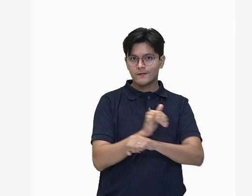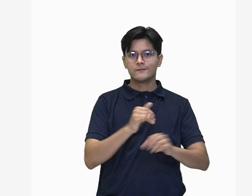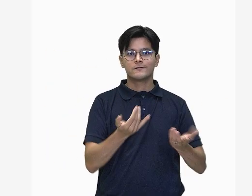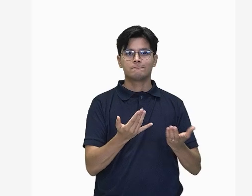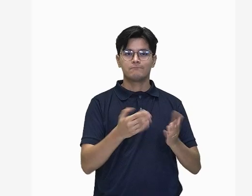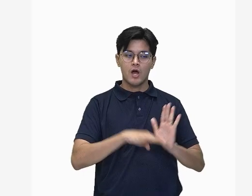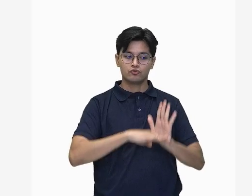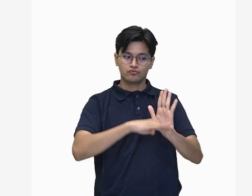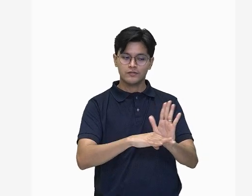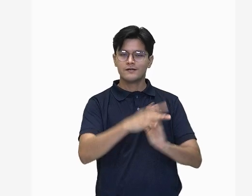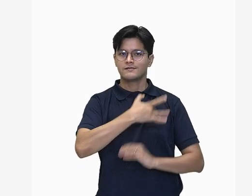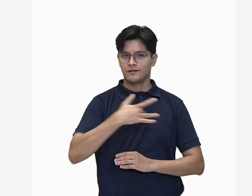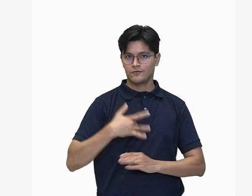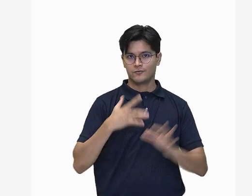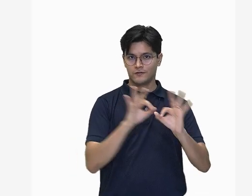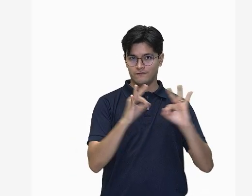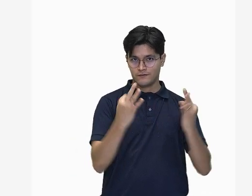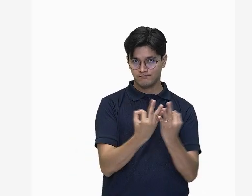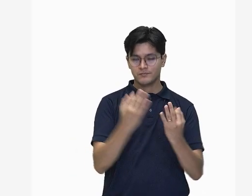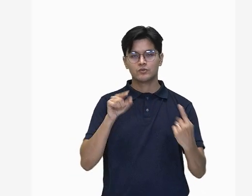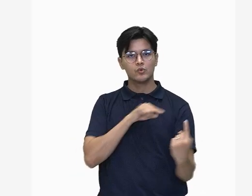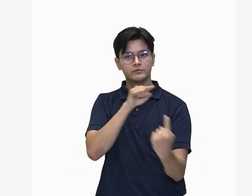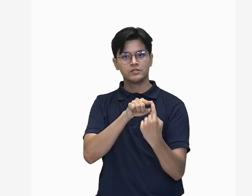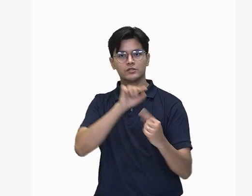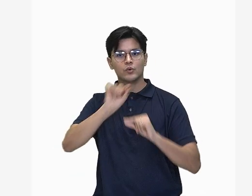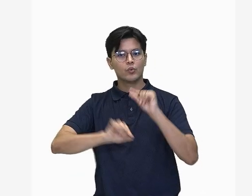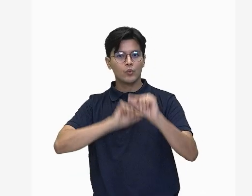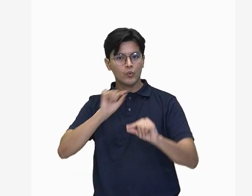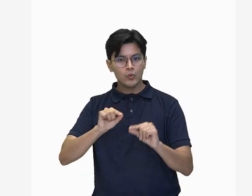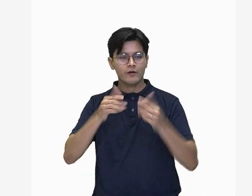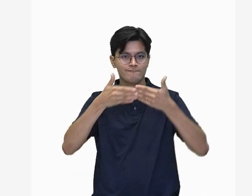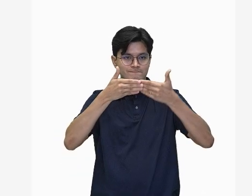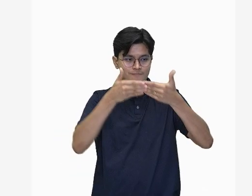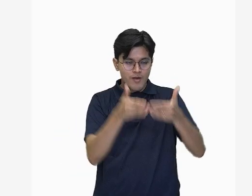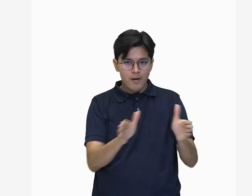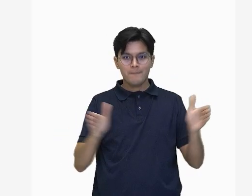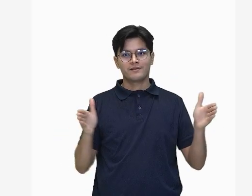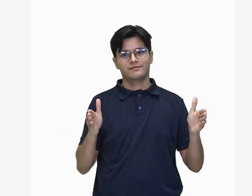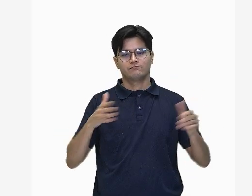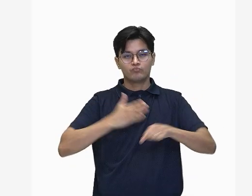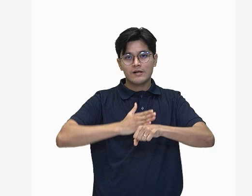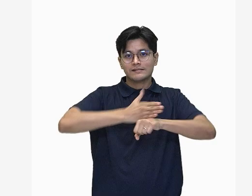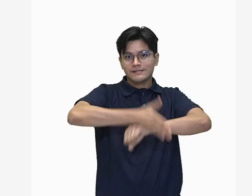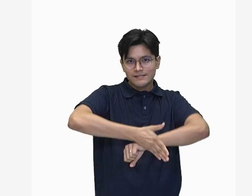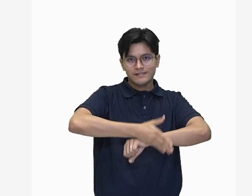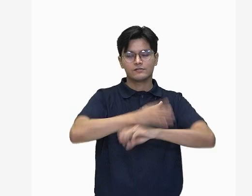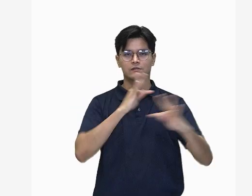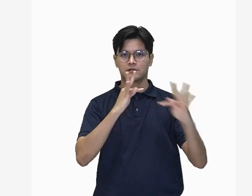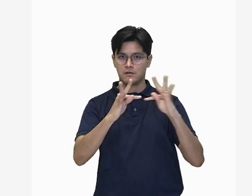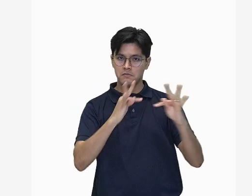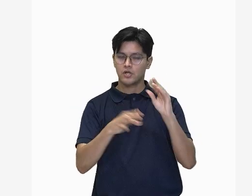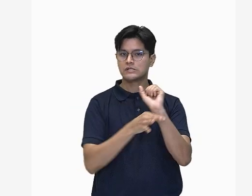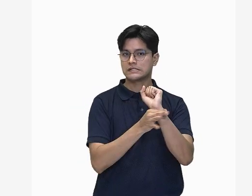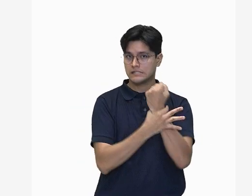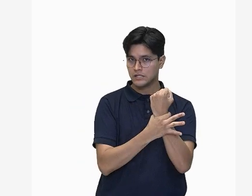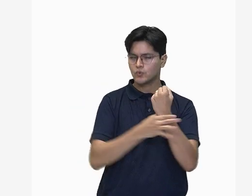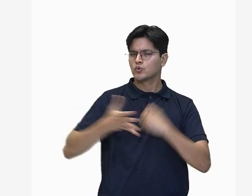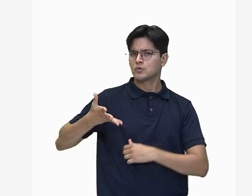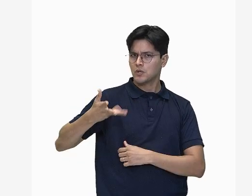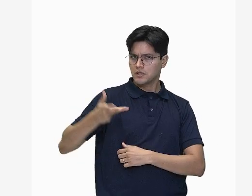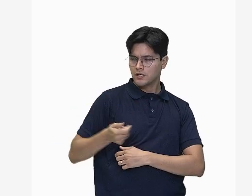como objetivo ampliar o acesso a tratamentos seguros e de qualidade, complementar